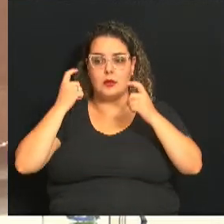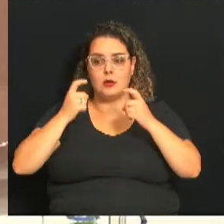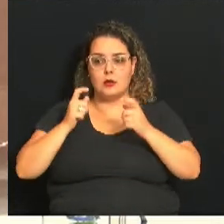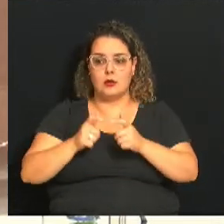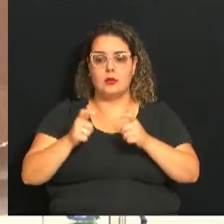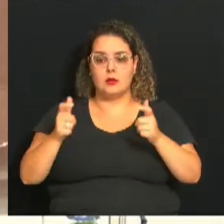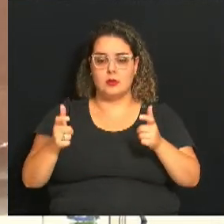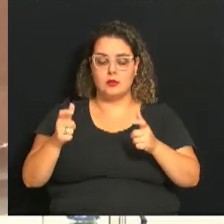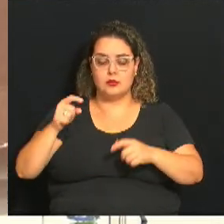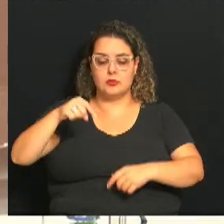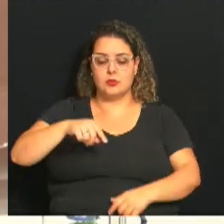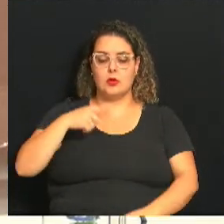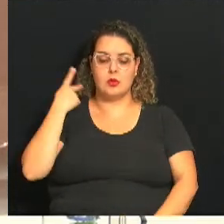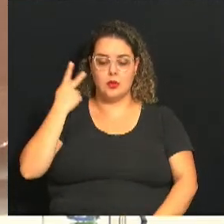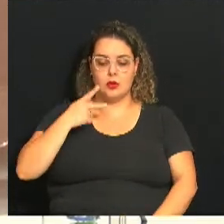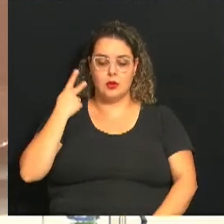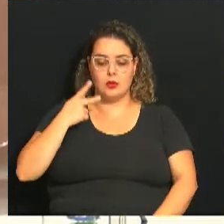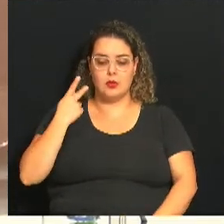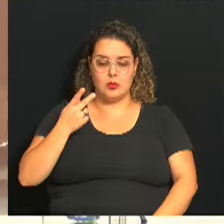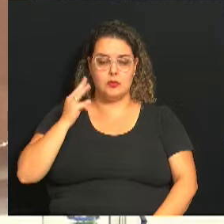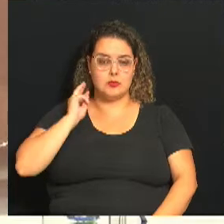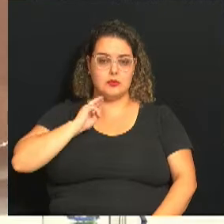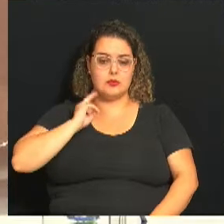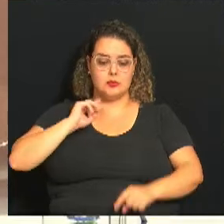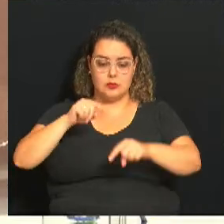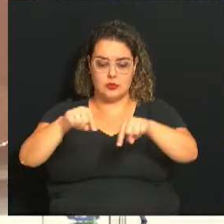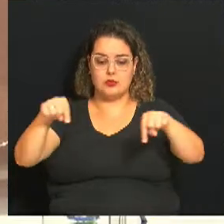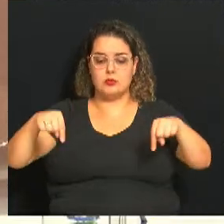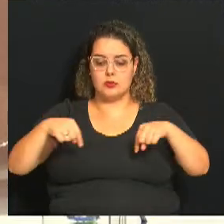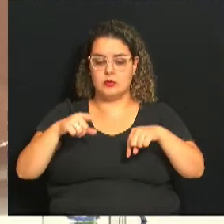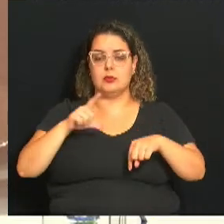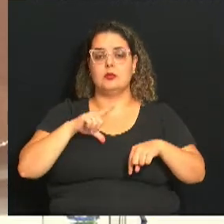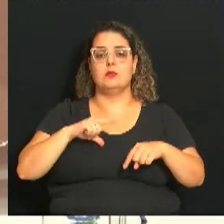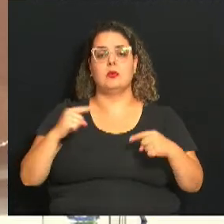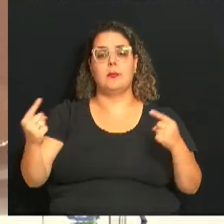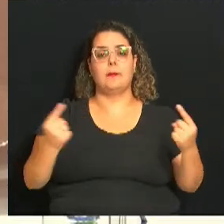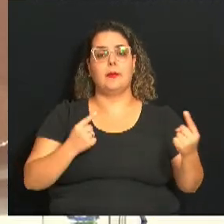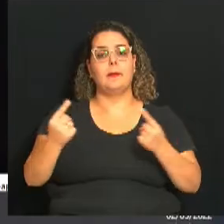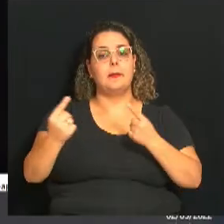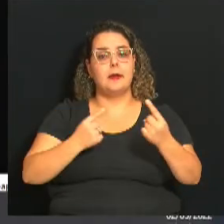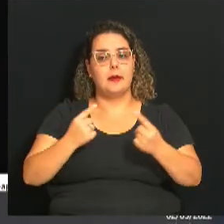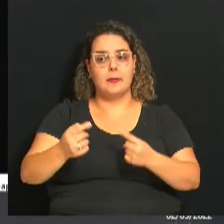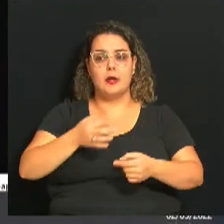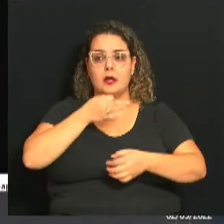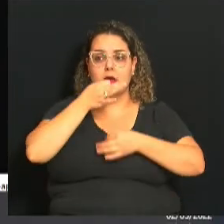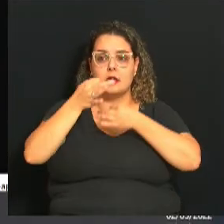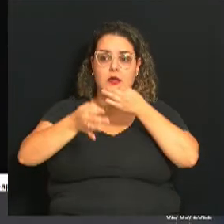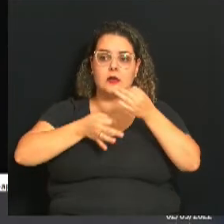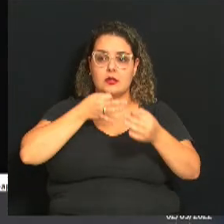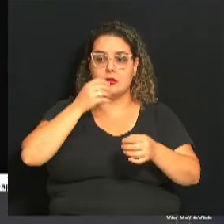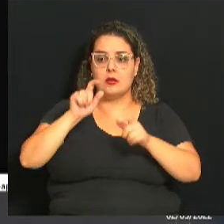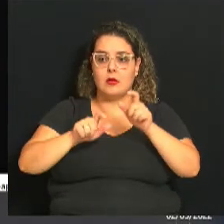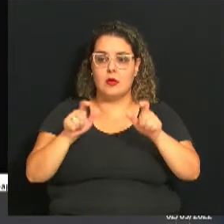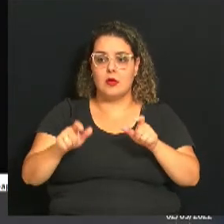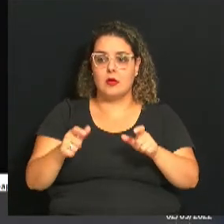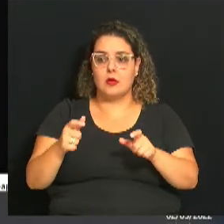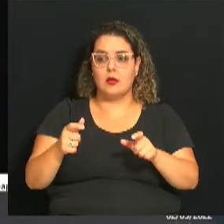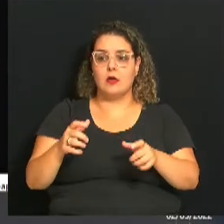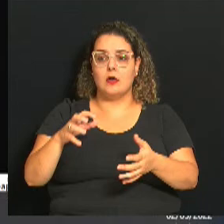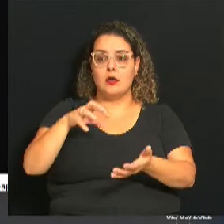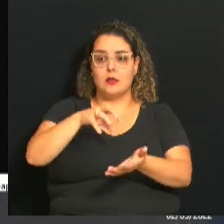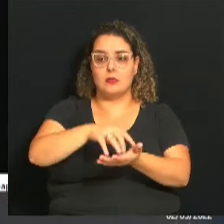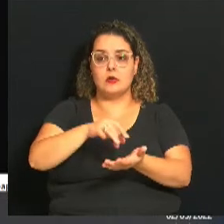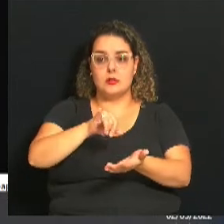grande aqui do nosso gabinete, porque nós temos recebido essa sugestão de pessoas que transitam pelo centro e até